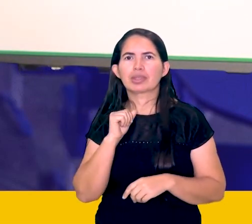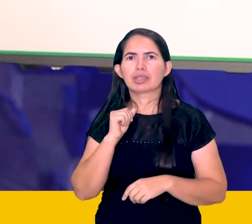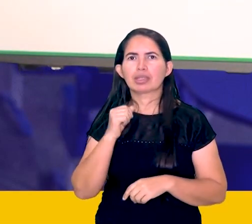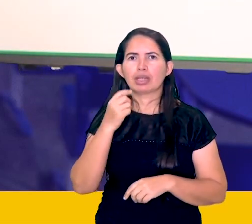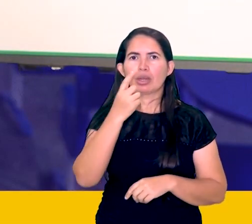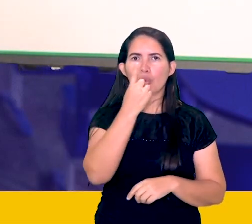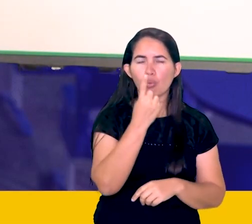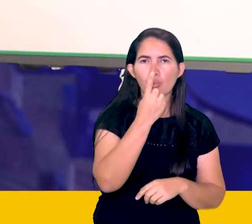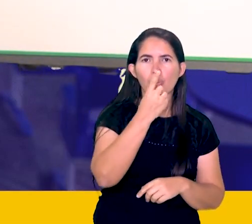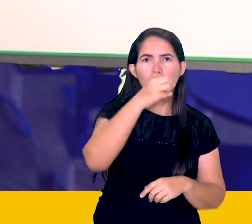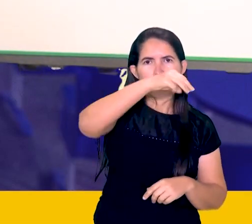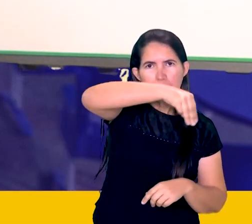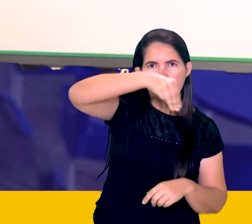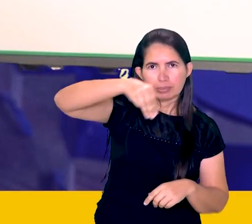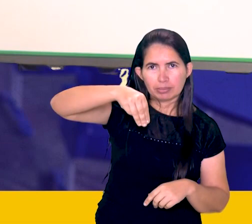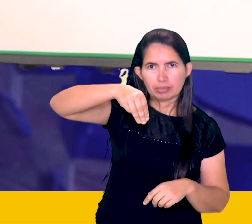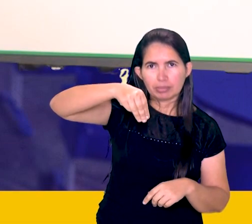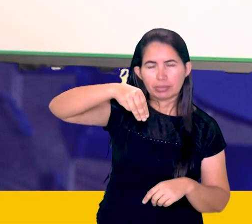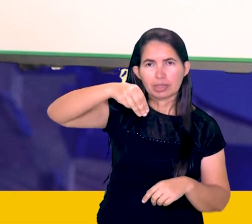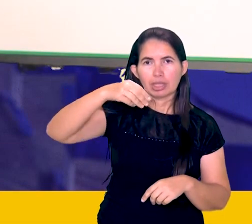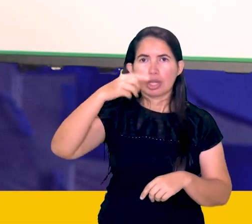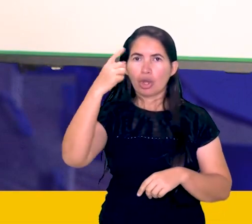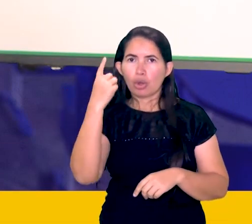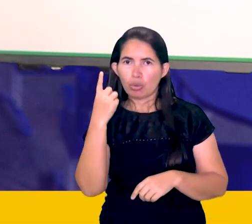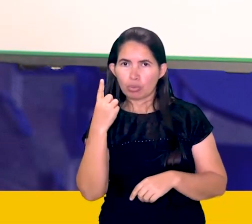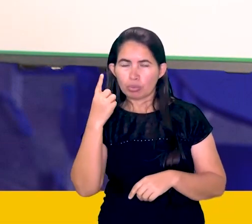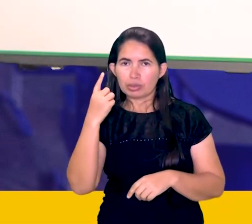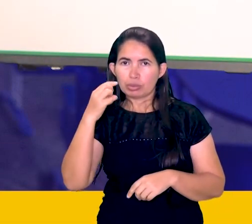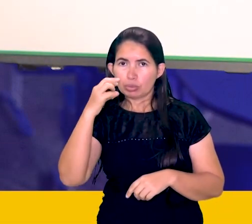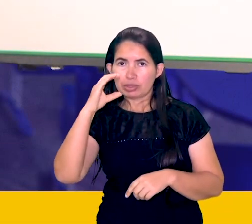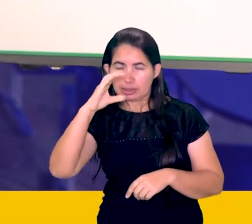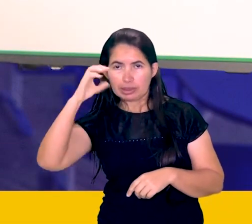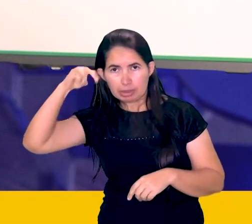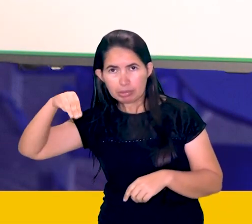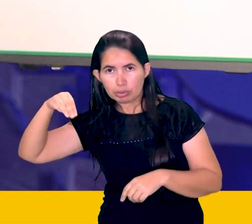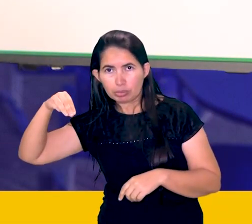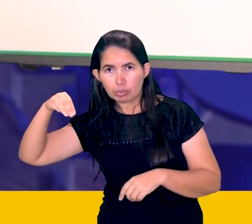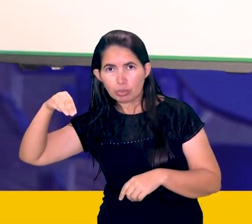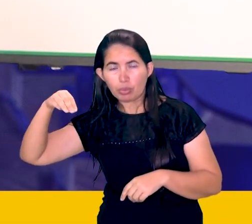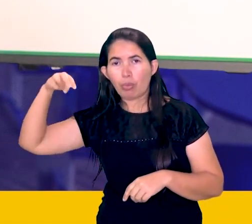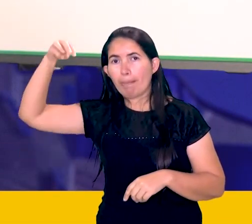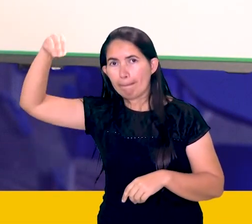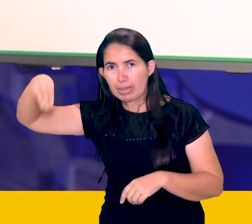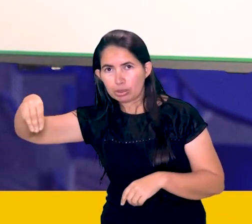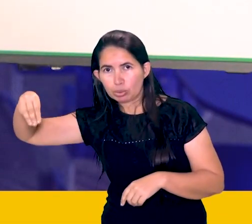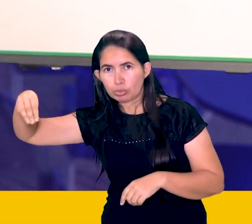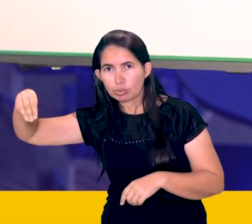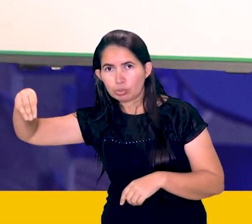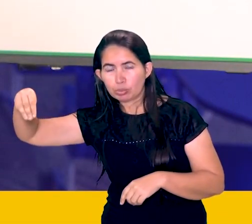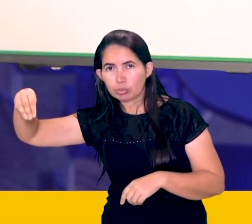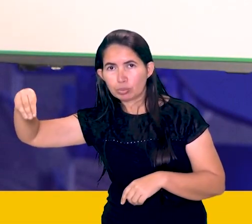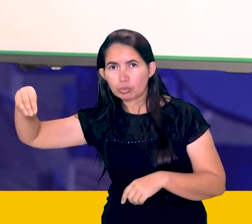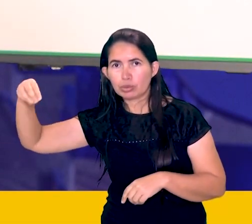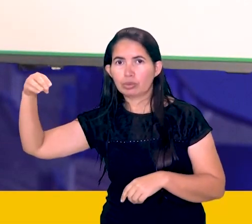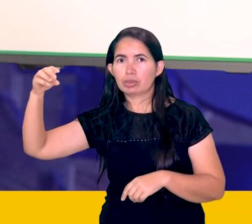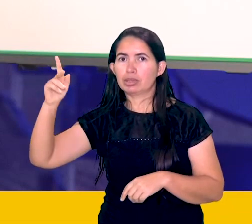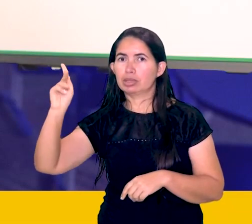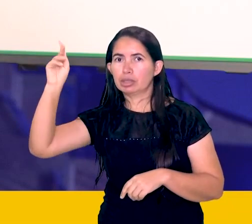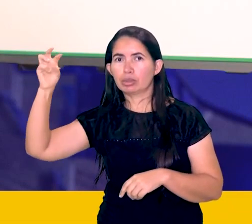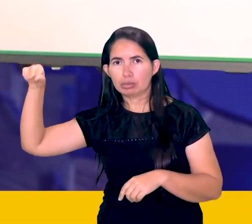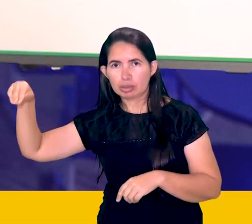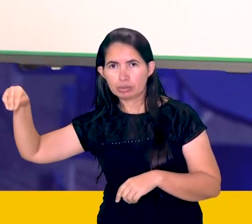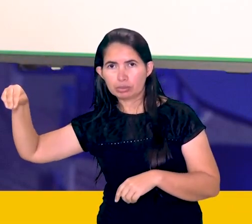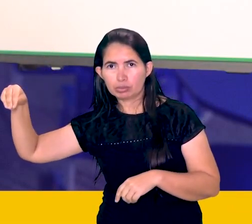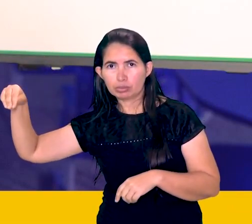O milímetro, o centímetro, o metro e o